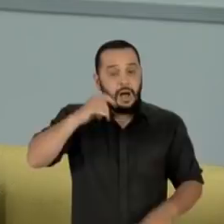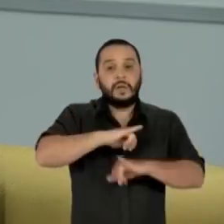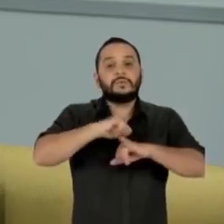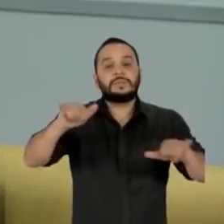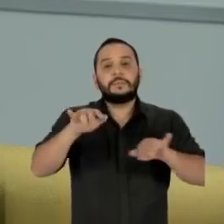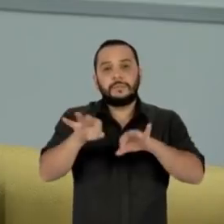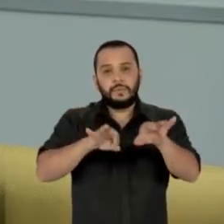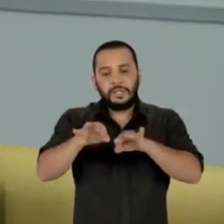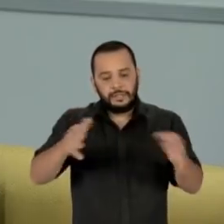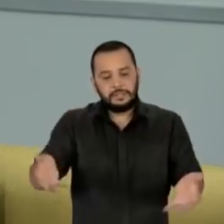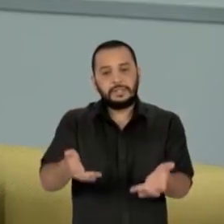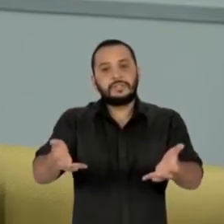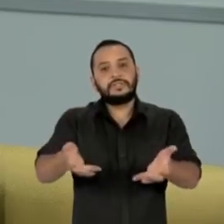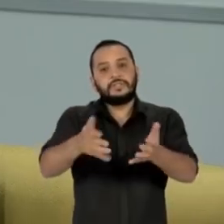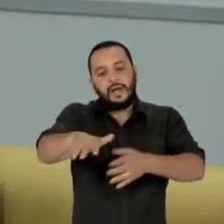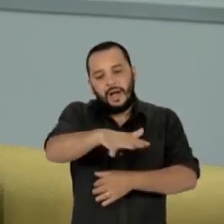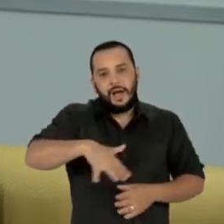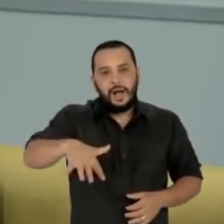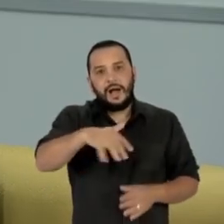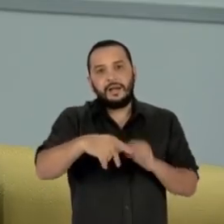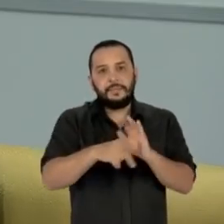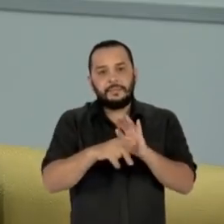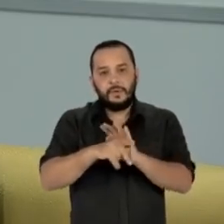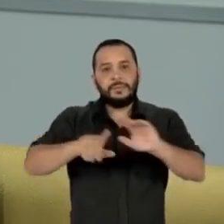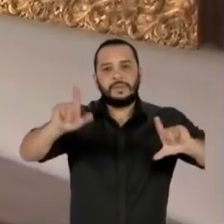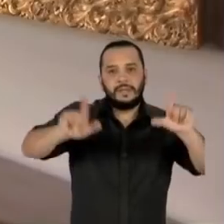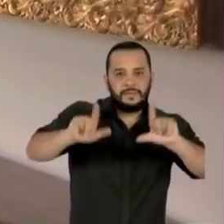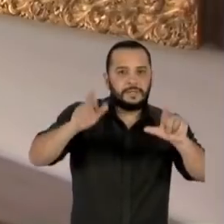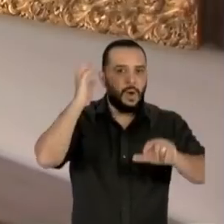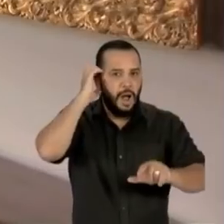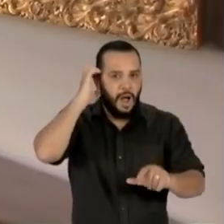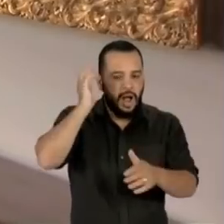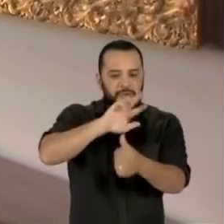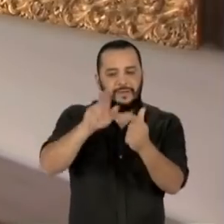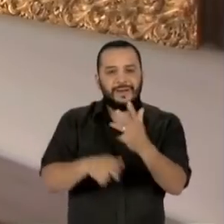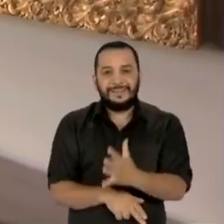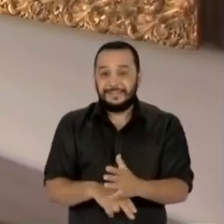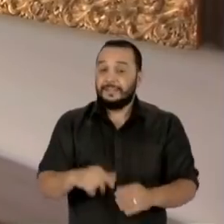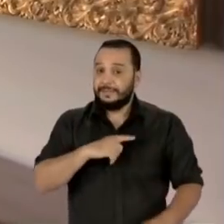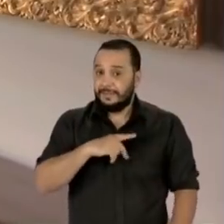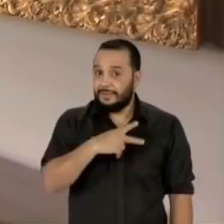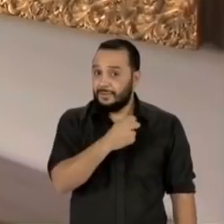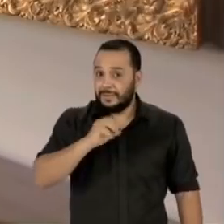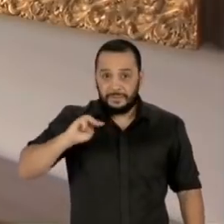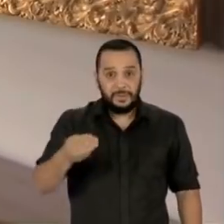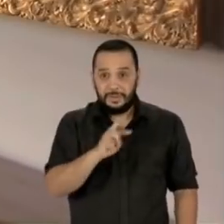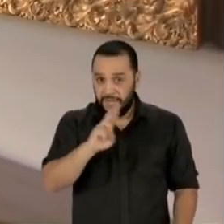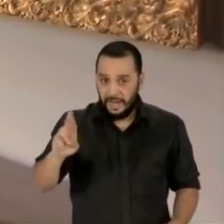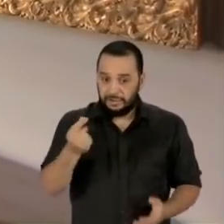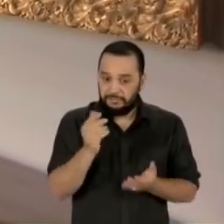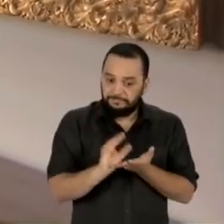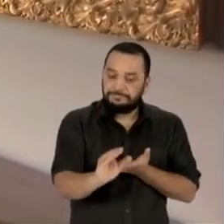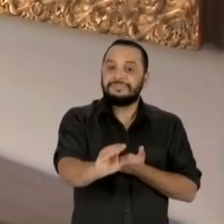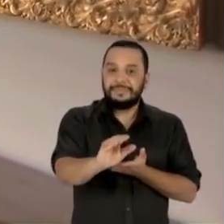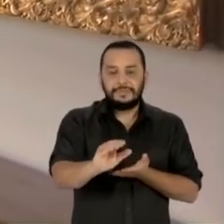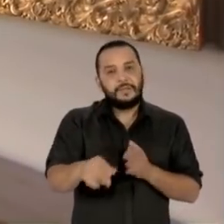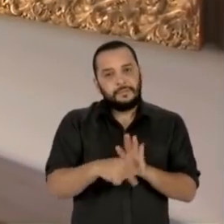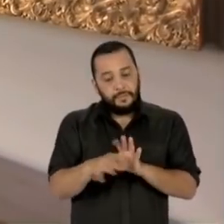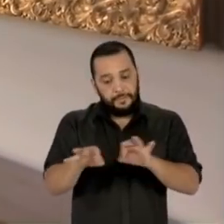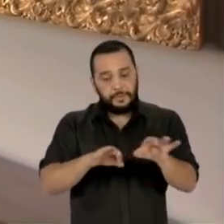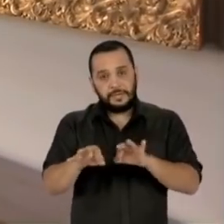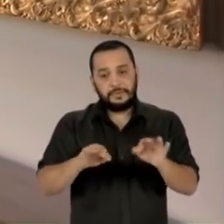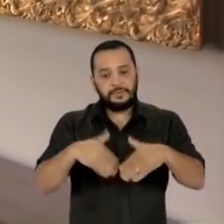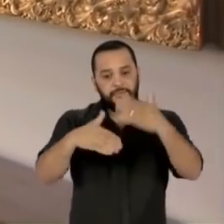um novo programa de incentivo ao setor de audiovisual no estado ao todo serão 200 milhões reais em crédito dentro do